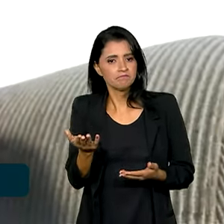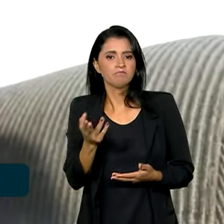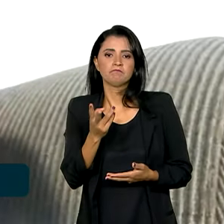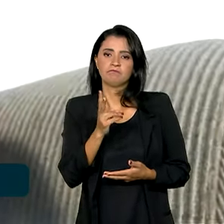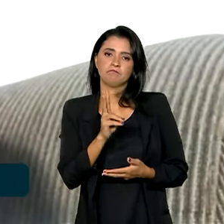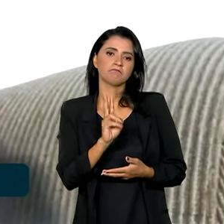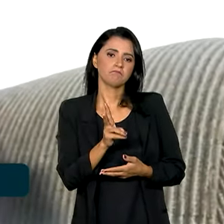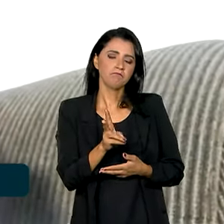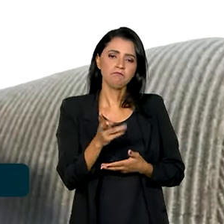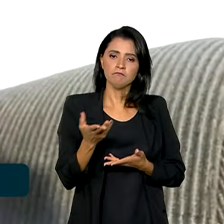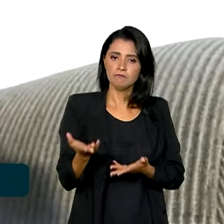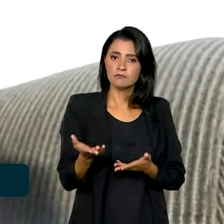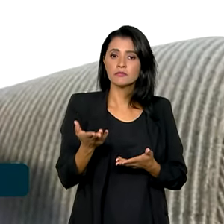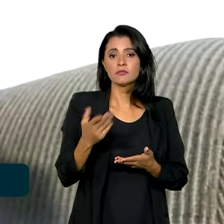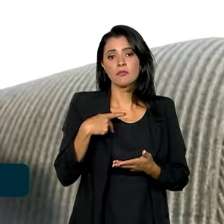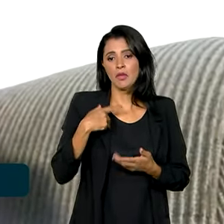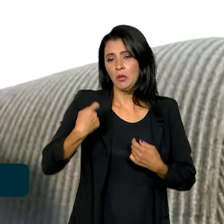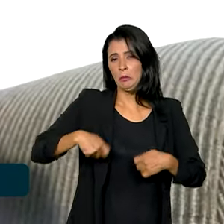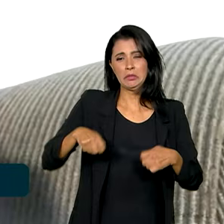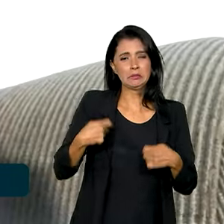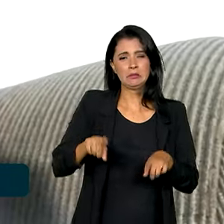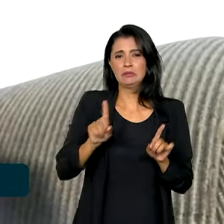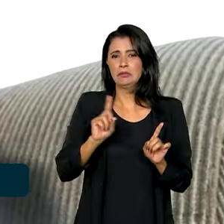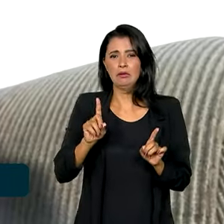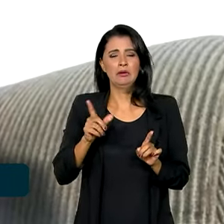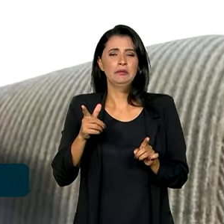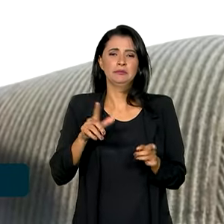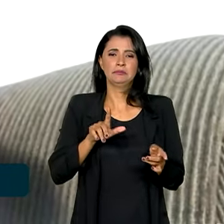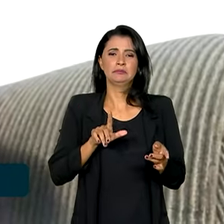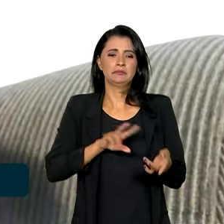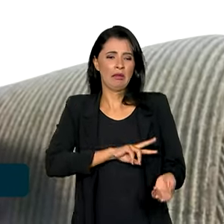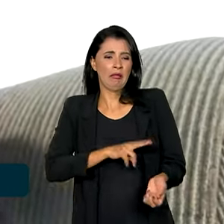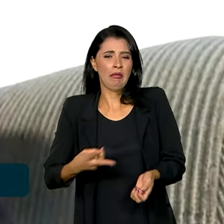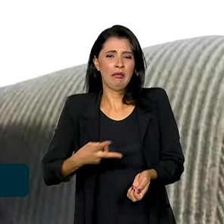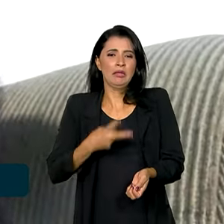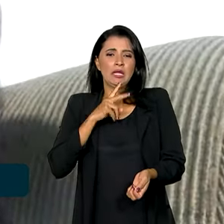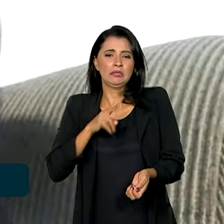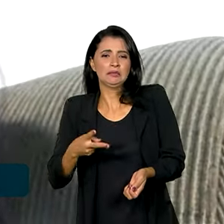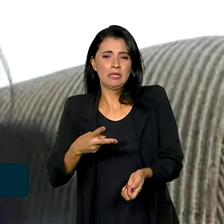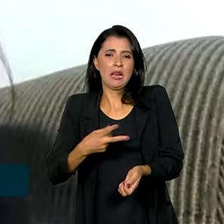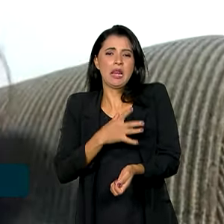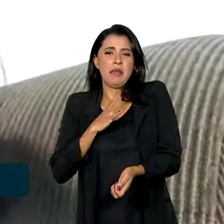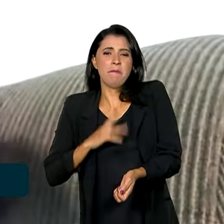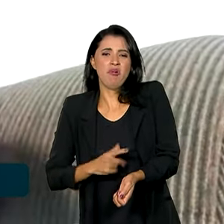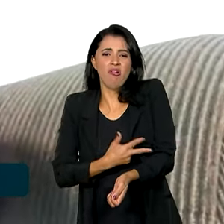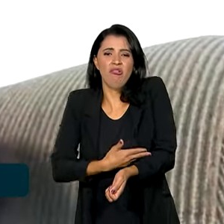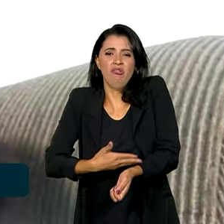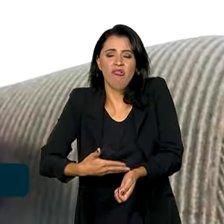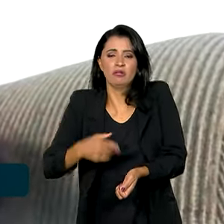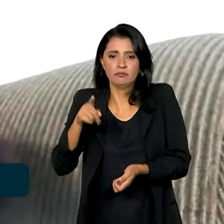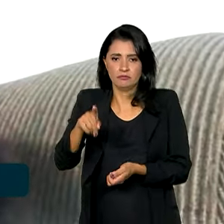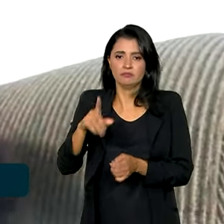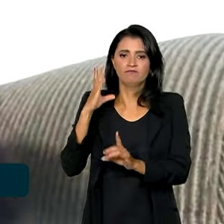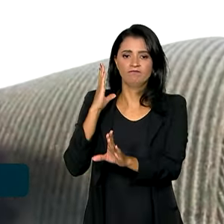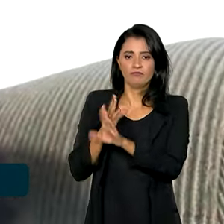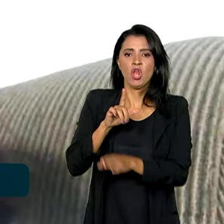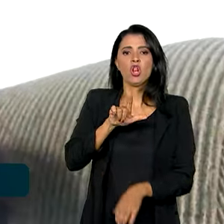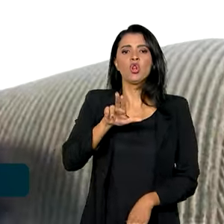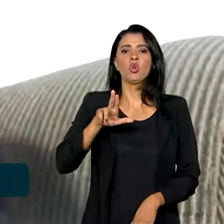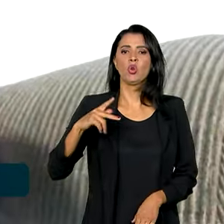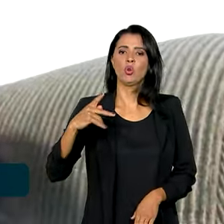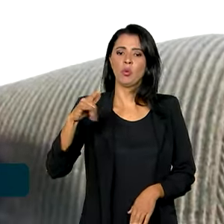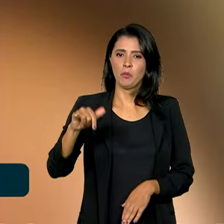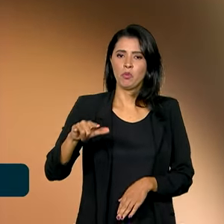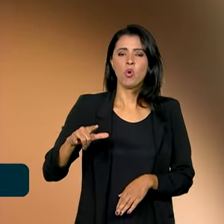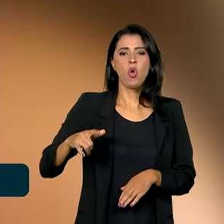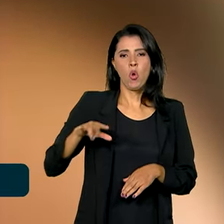que passar por hemodiálise. Diagnosticada com lúpus, ela sofreu falência